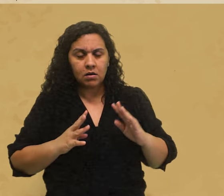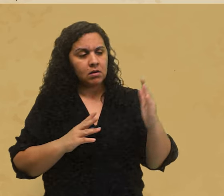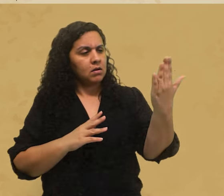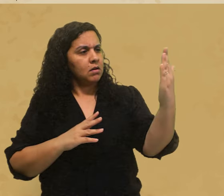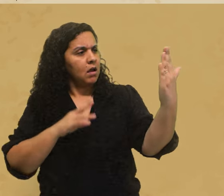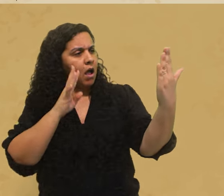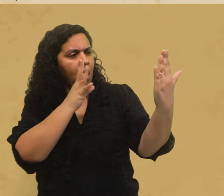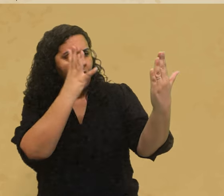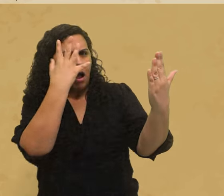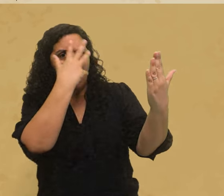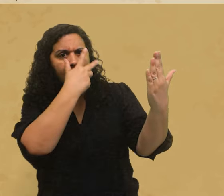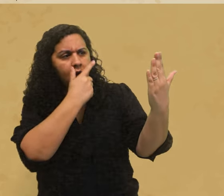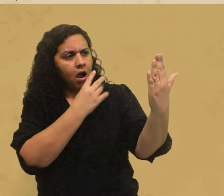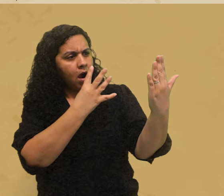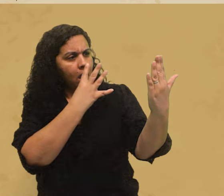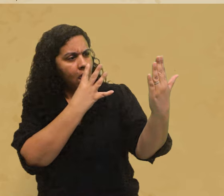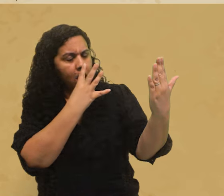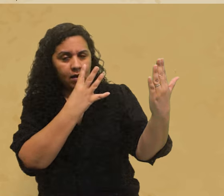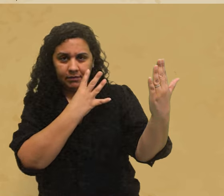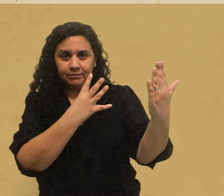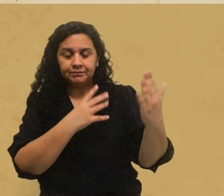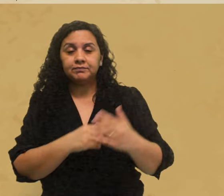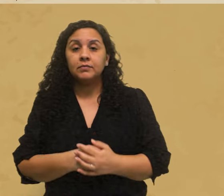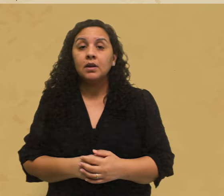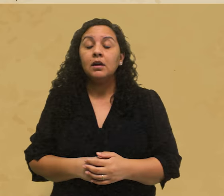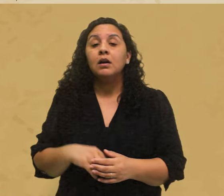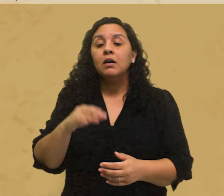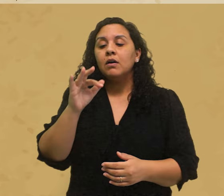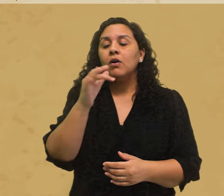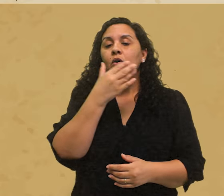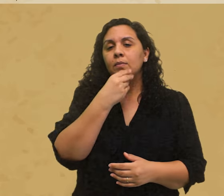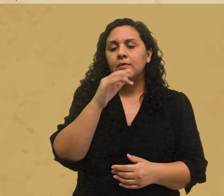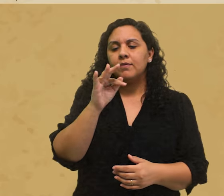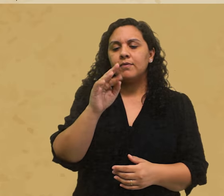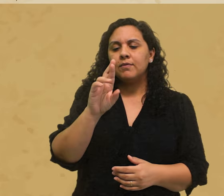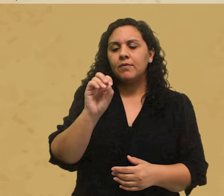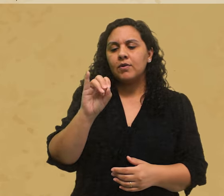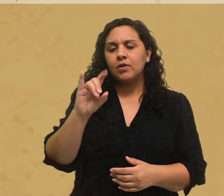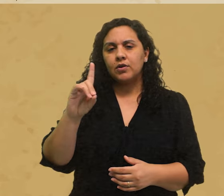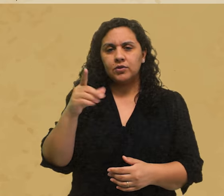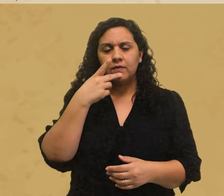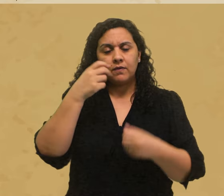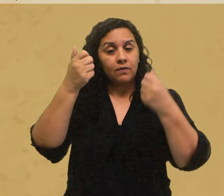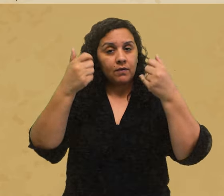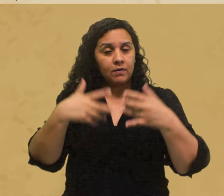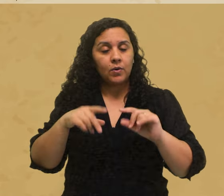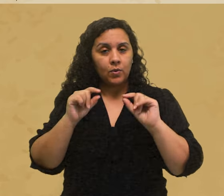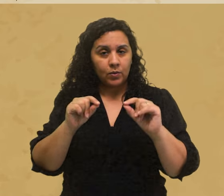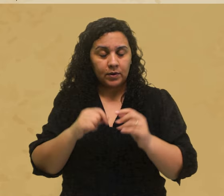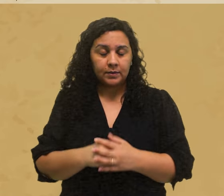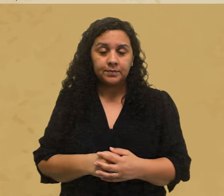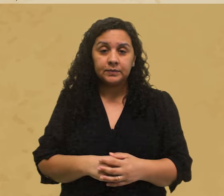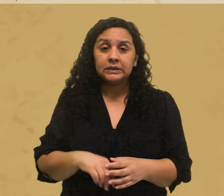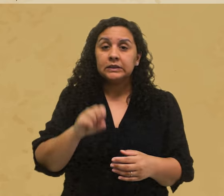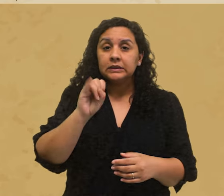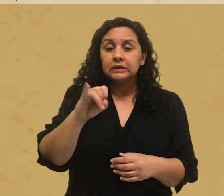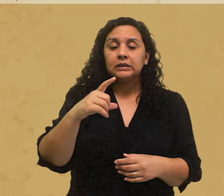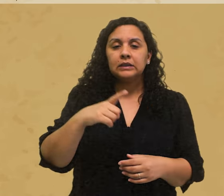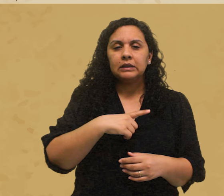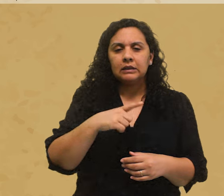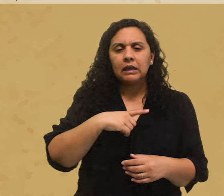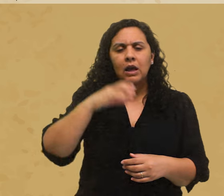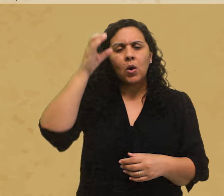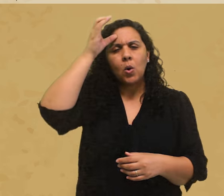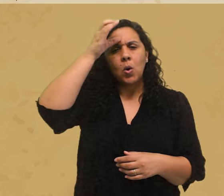própria imagem. A partir de Neck, Freud elabora a seguinte questão: quando existe